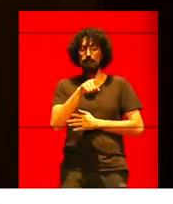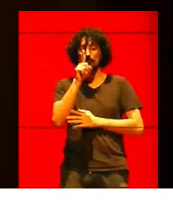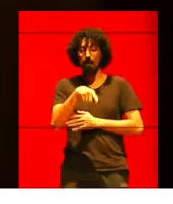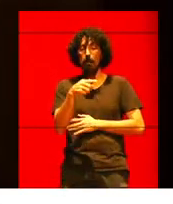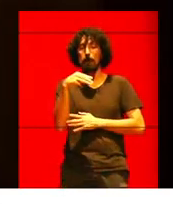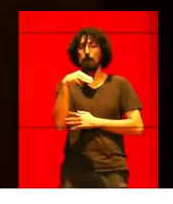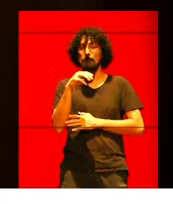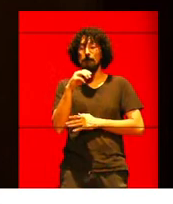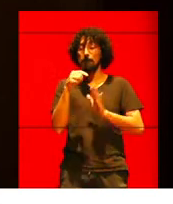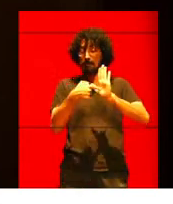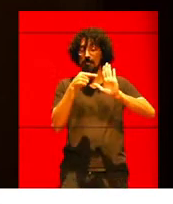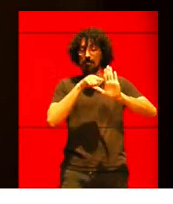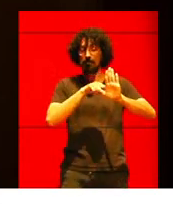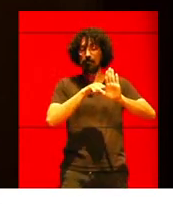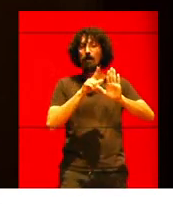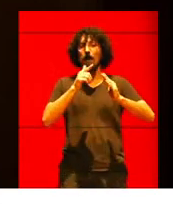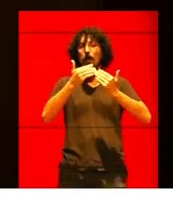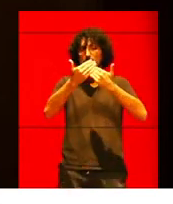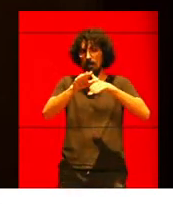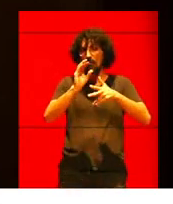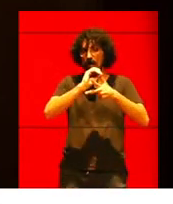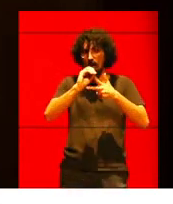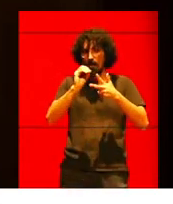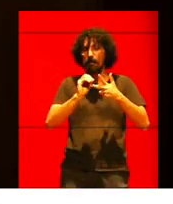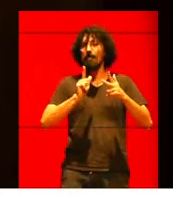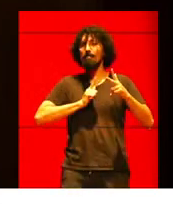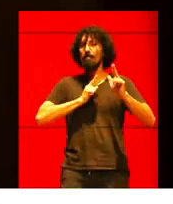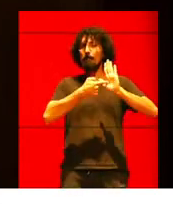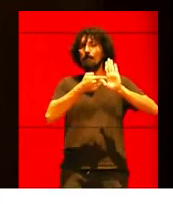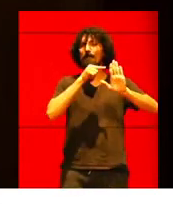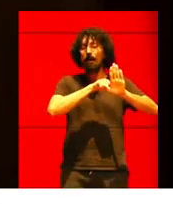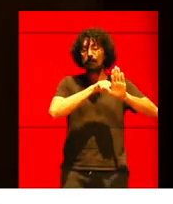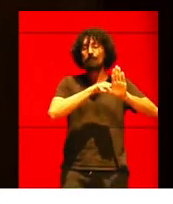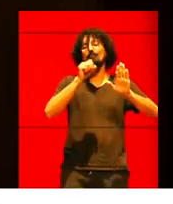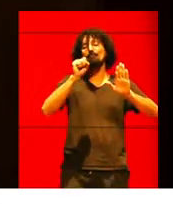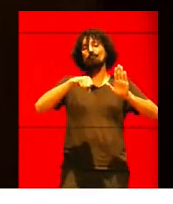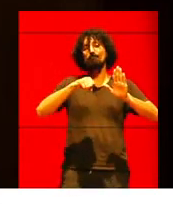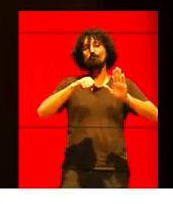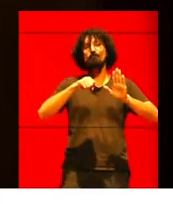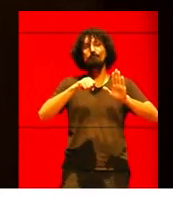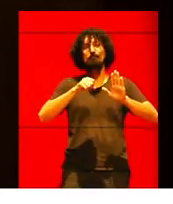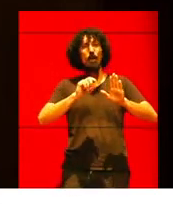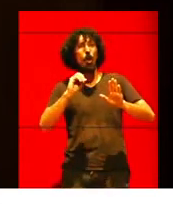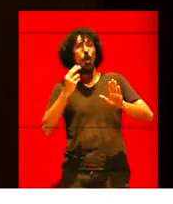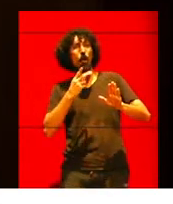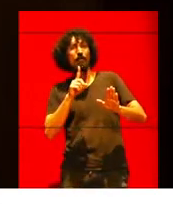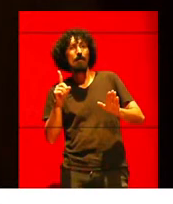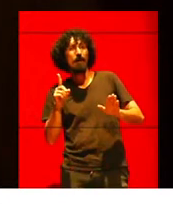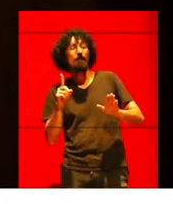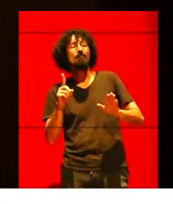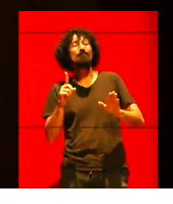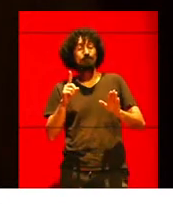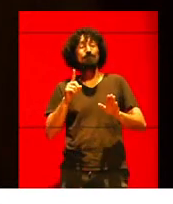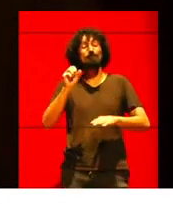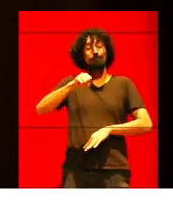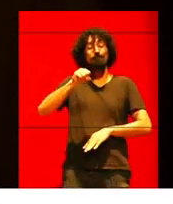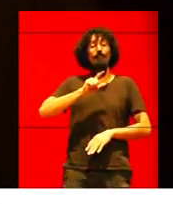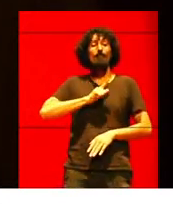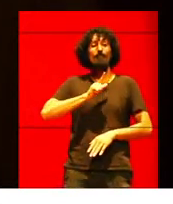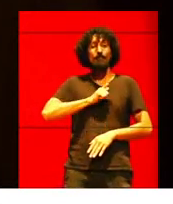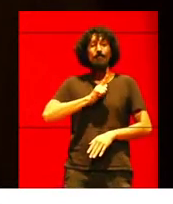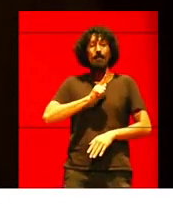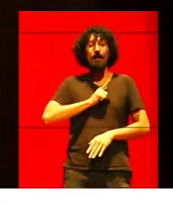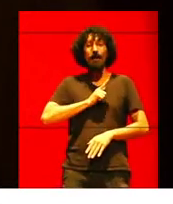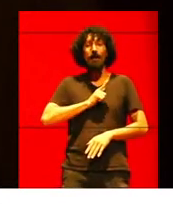metáfora. Na tua prova de Enem cai metáfora? Sim ou não? Não, despenca. Sempre